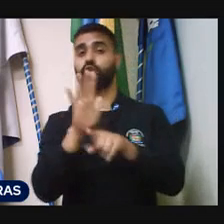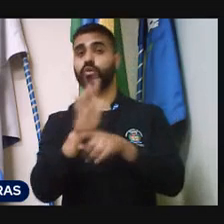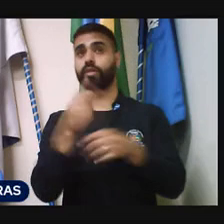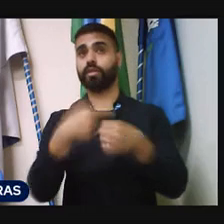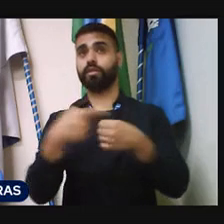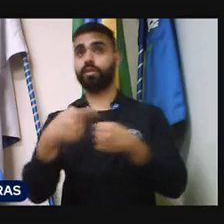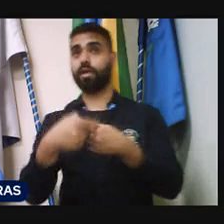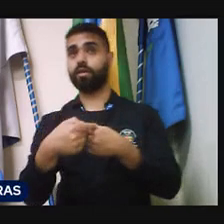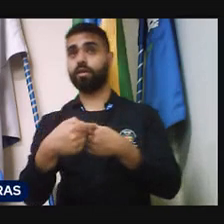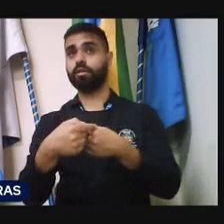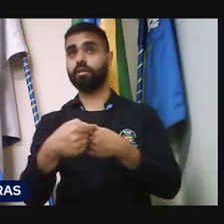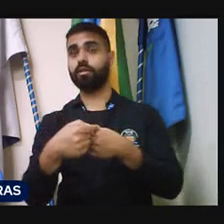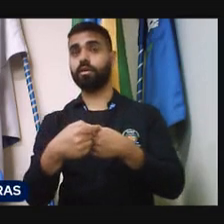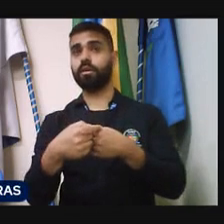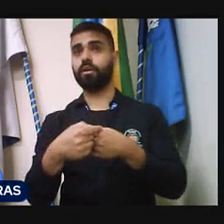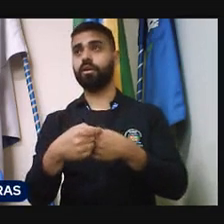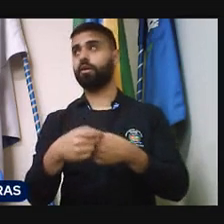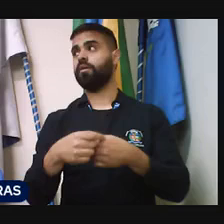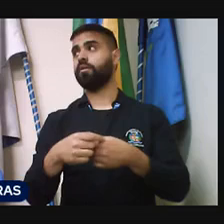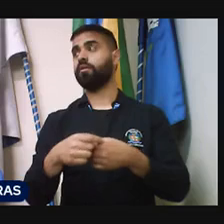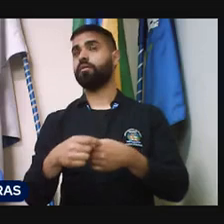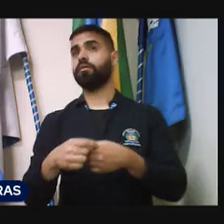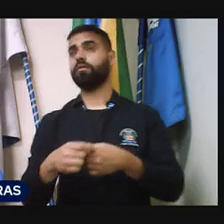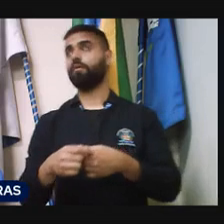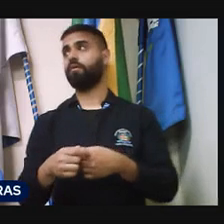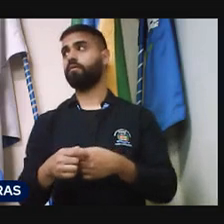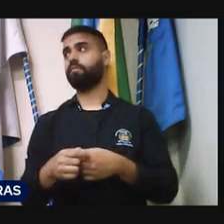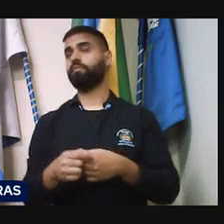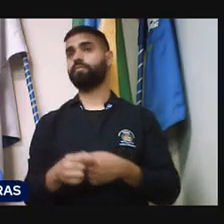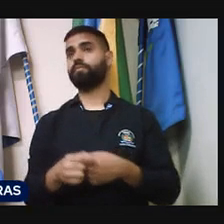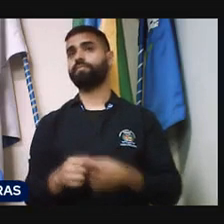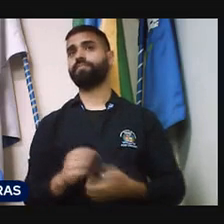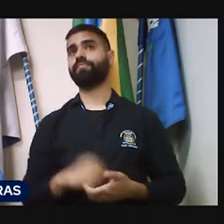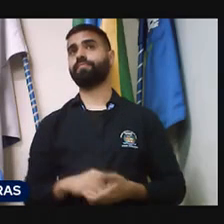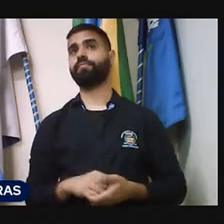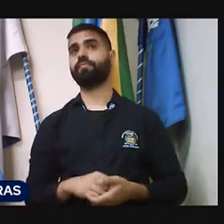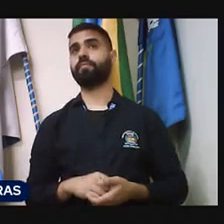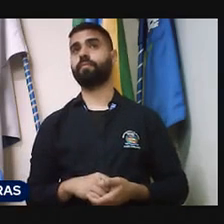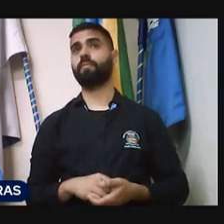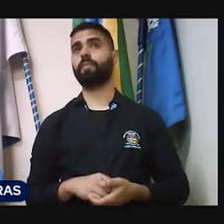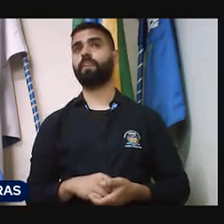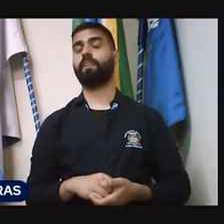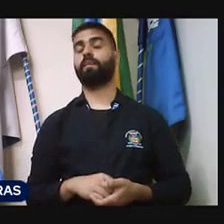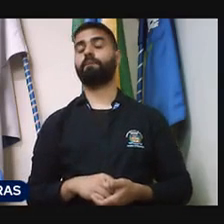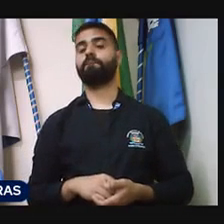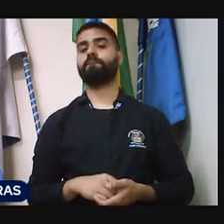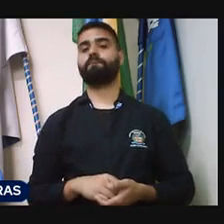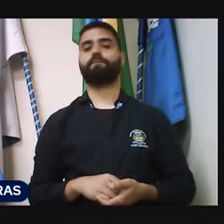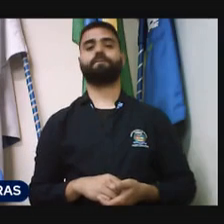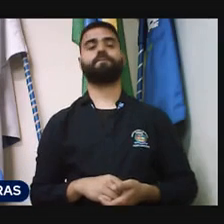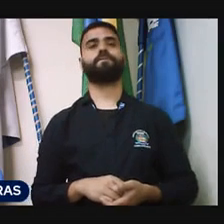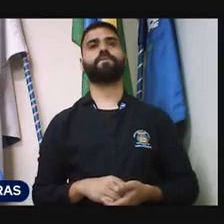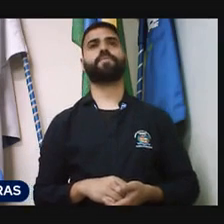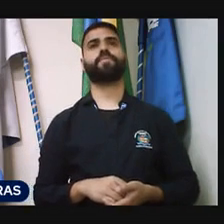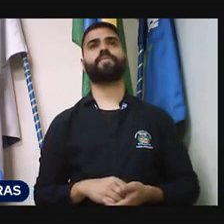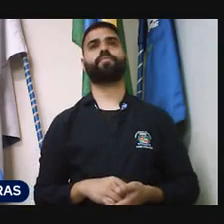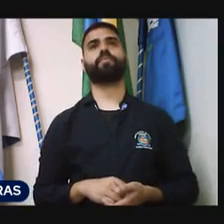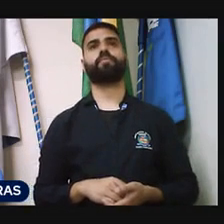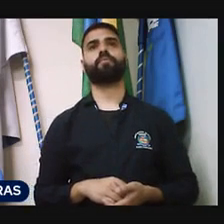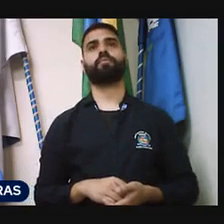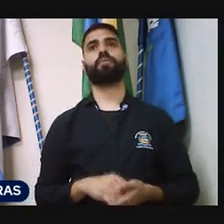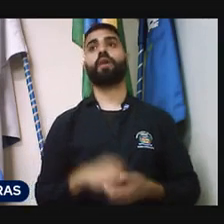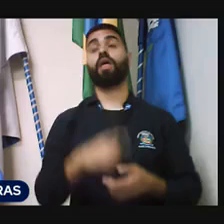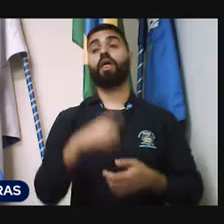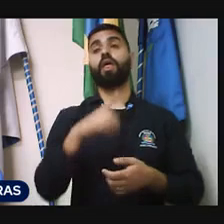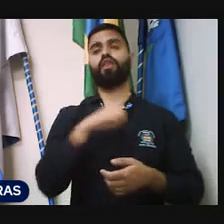município as entidades do município é houve uma uma uma conversa